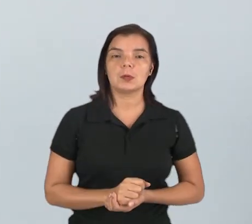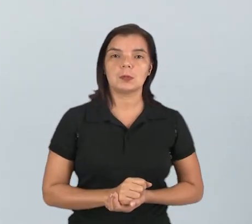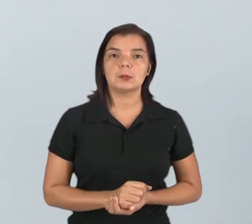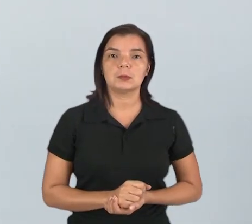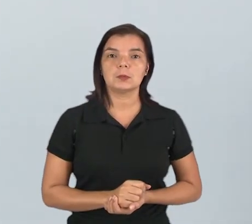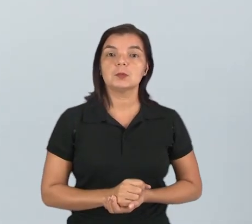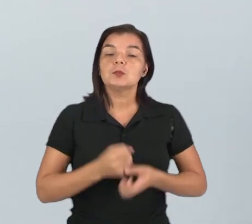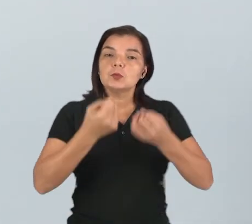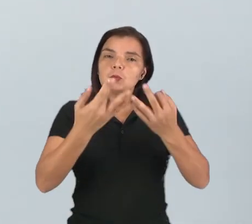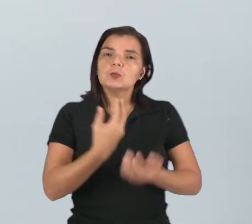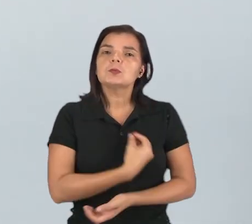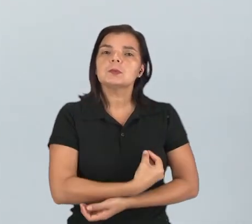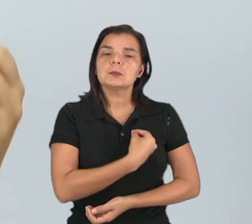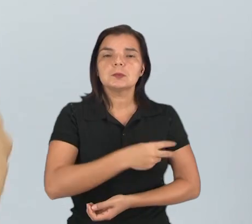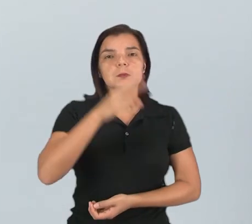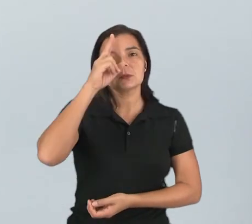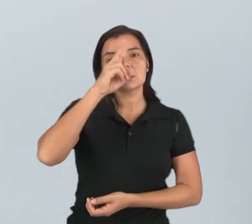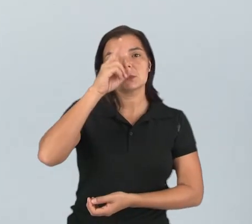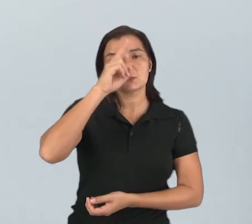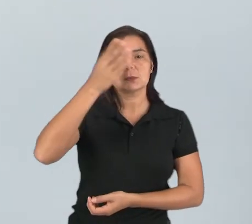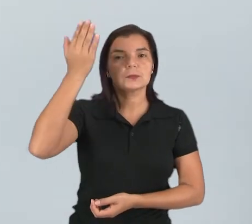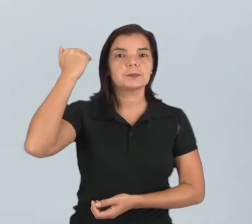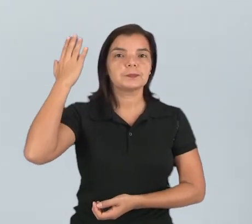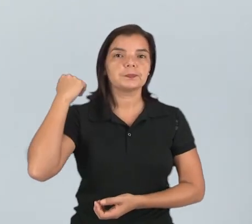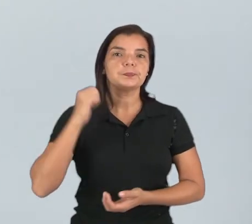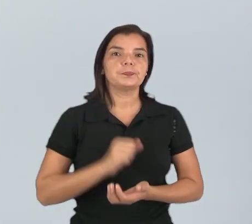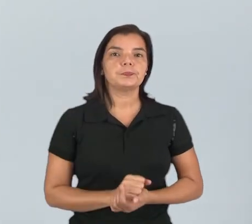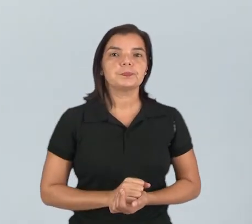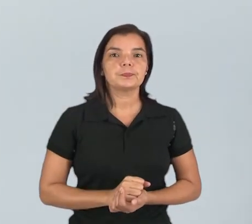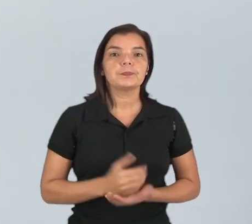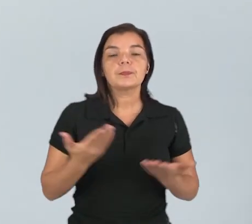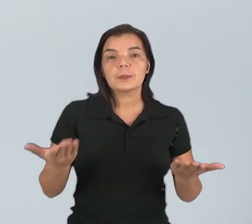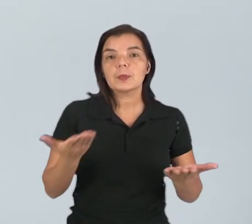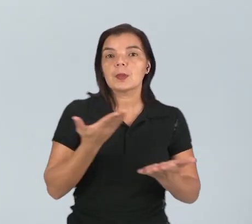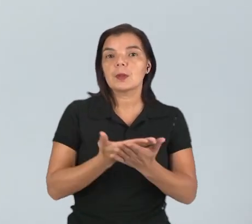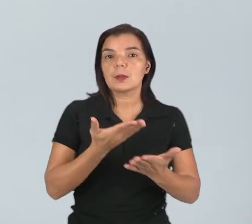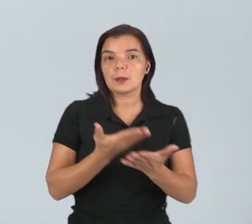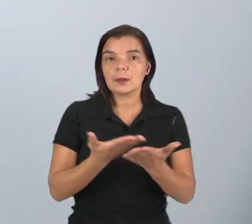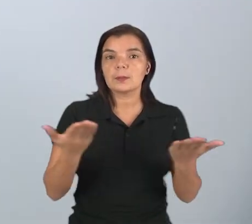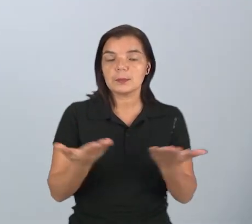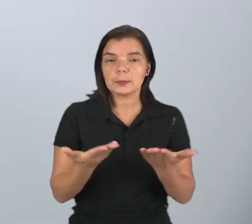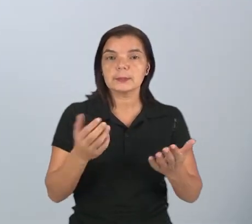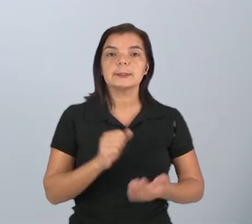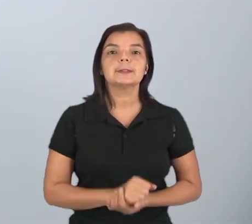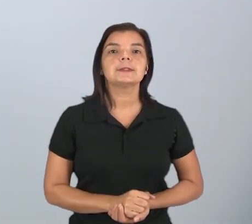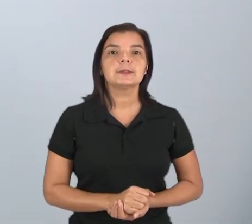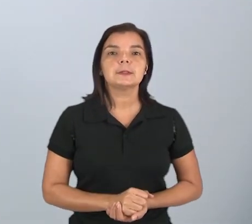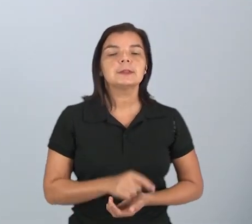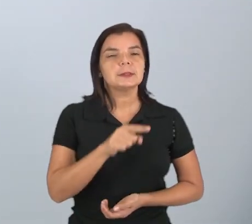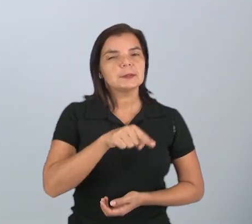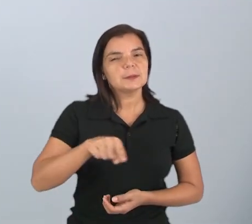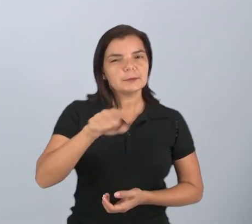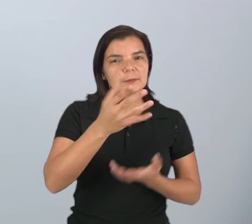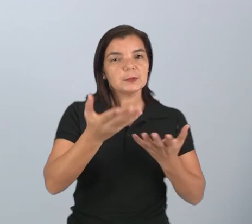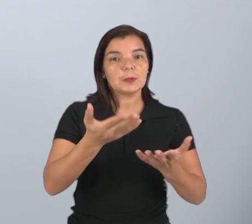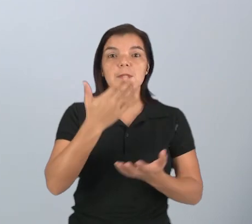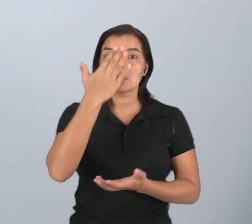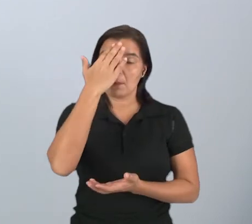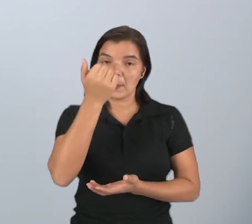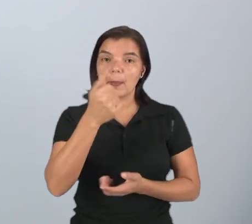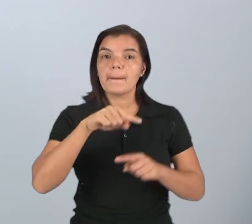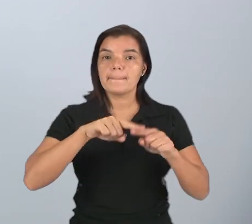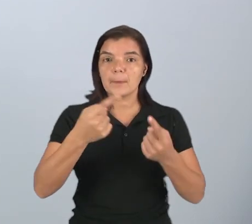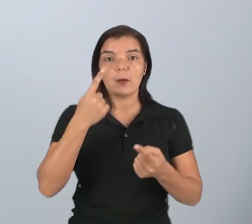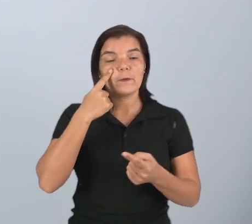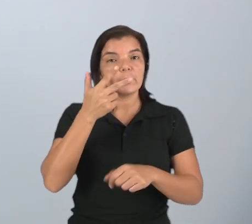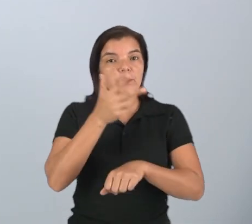a fala do presente, lembrando aí do passado. Então, pessoal, a nossa aula de hoje fica por aqui. Se você quiser saber mais,